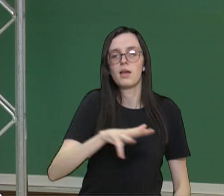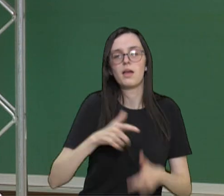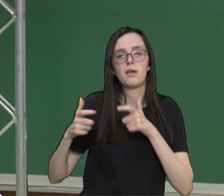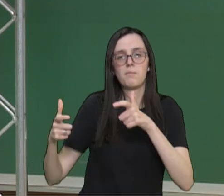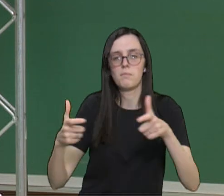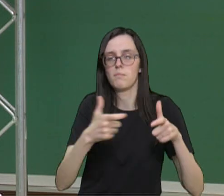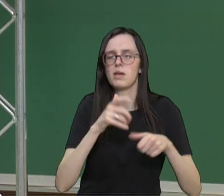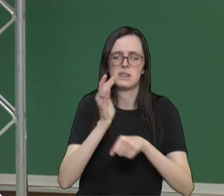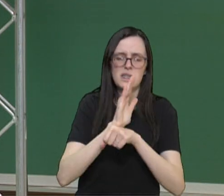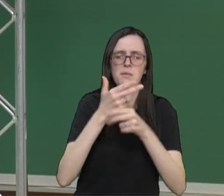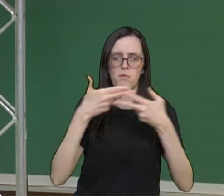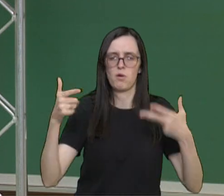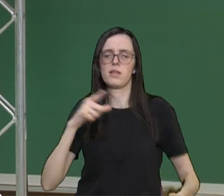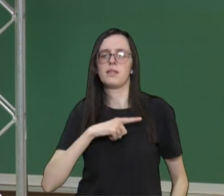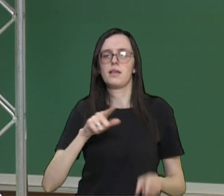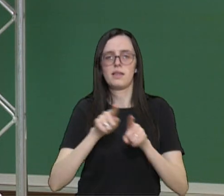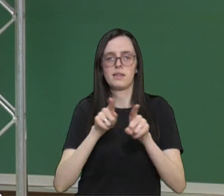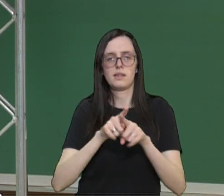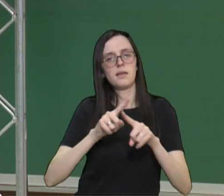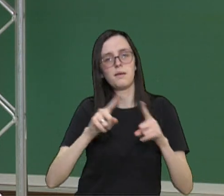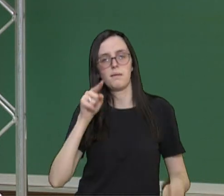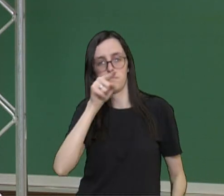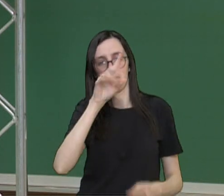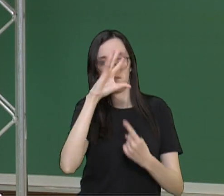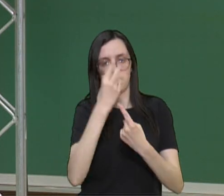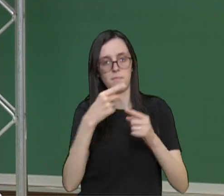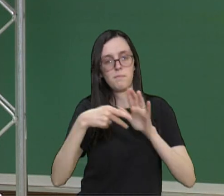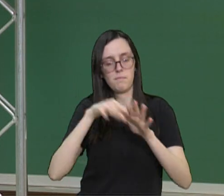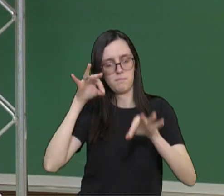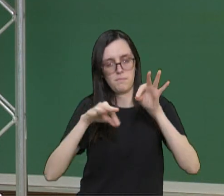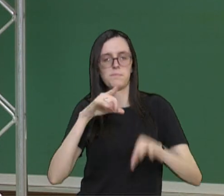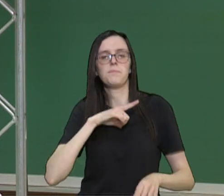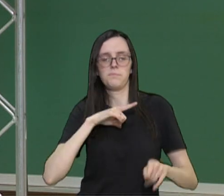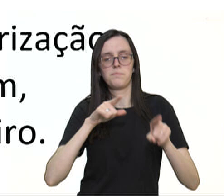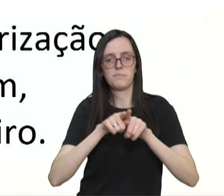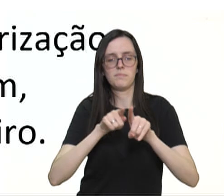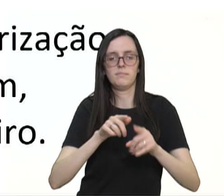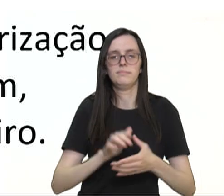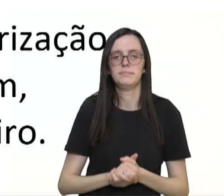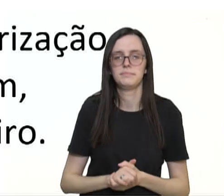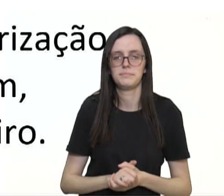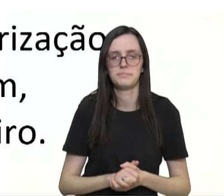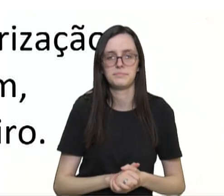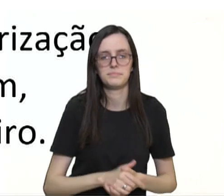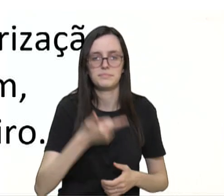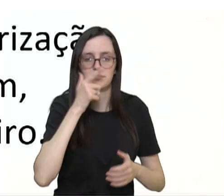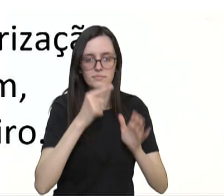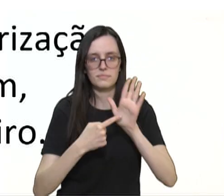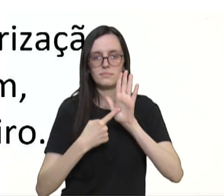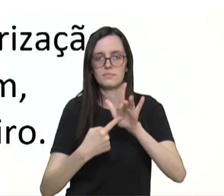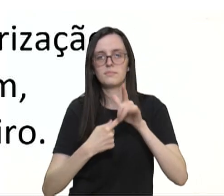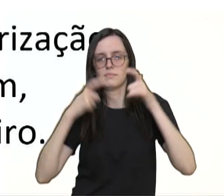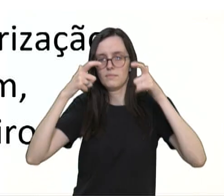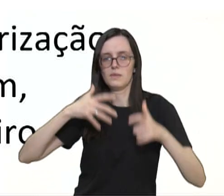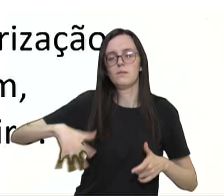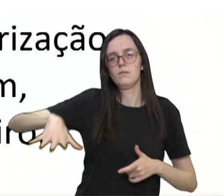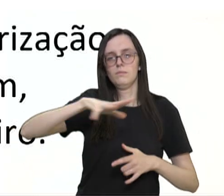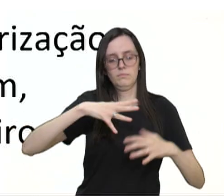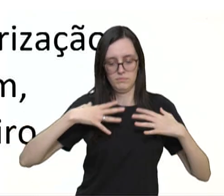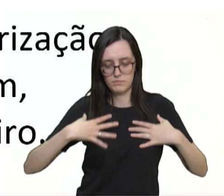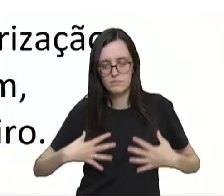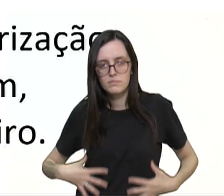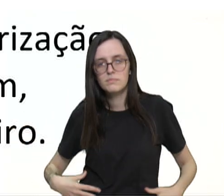no cinema, tudo, mas aqui na concepção da arte do teatro. Composição, representação, cenografia,